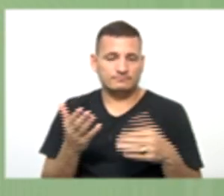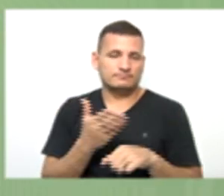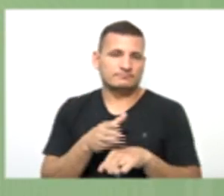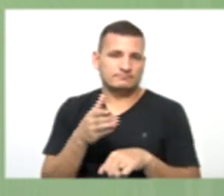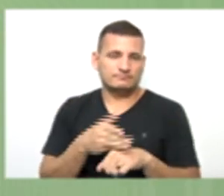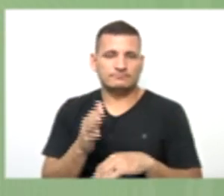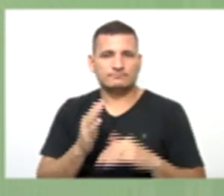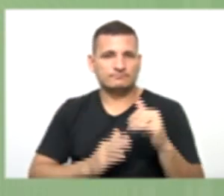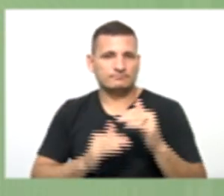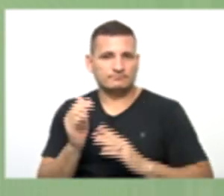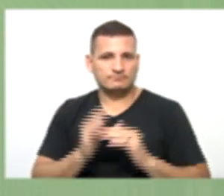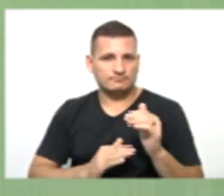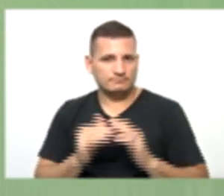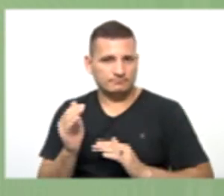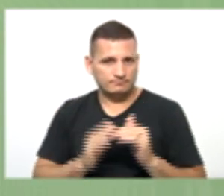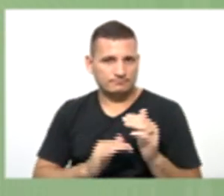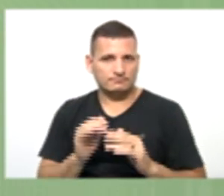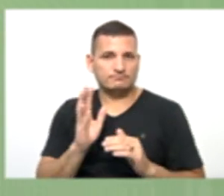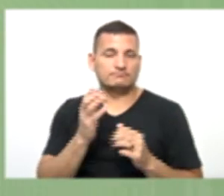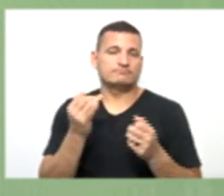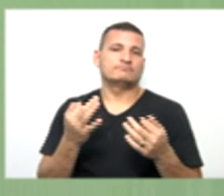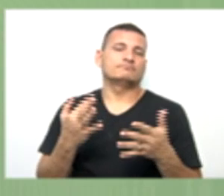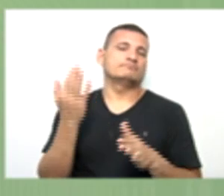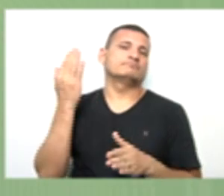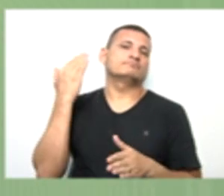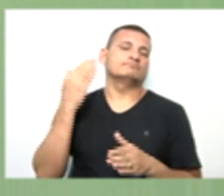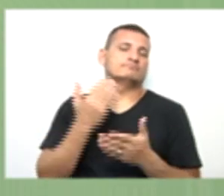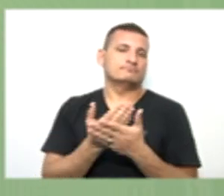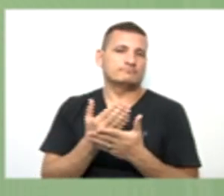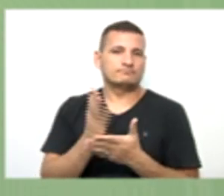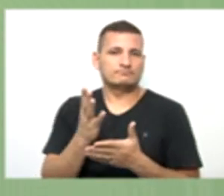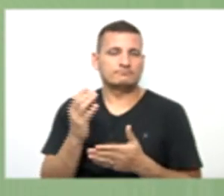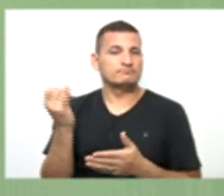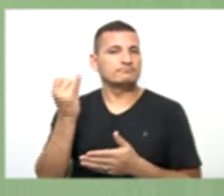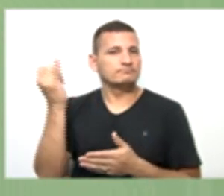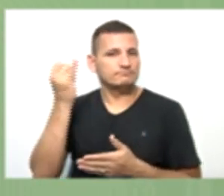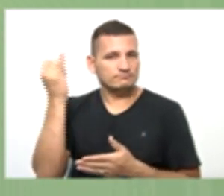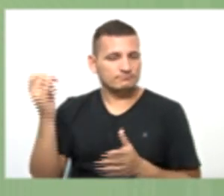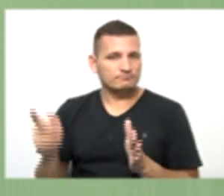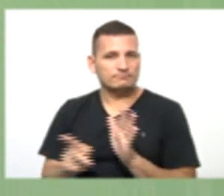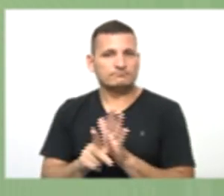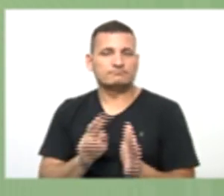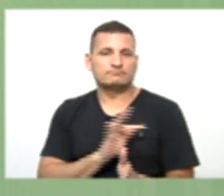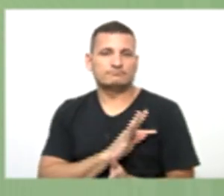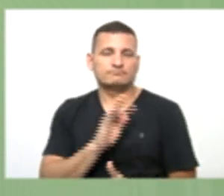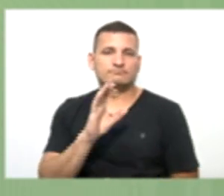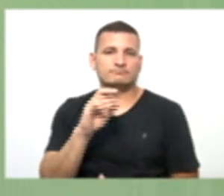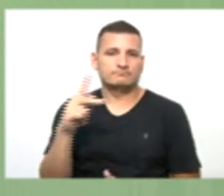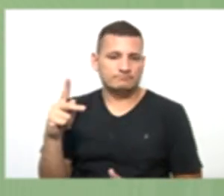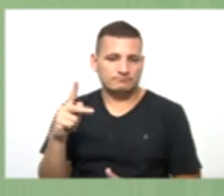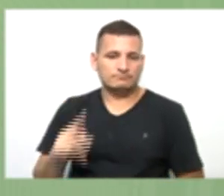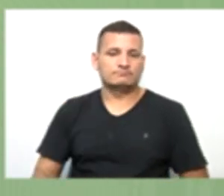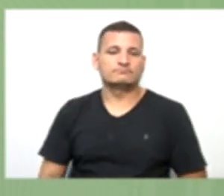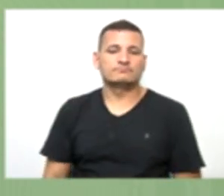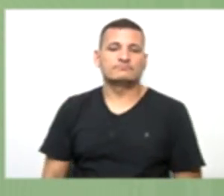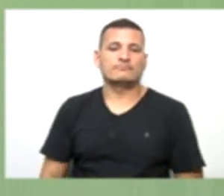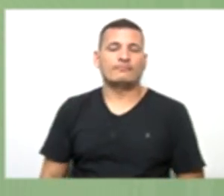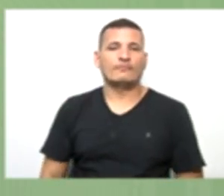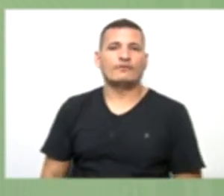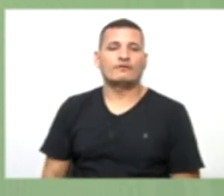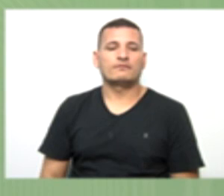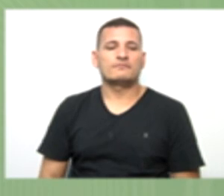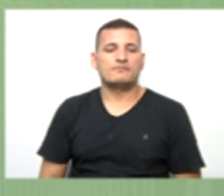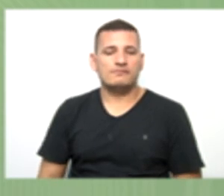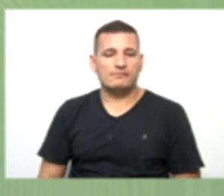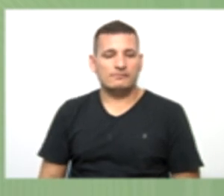profissional, né, que nós falamos na aula anterior, e a importância para o técnico em cooperativismo.